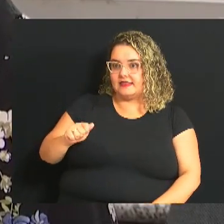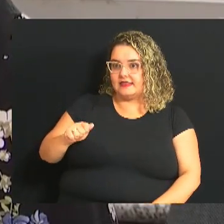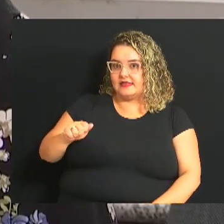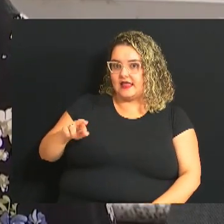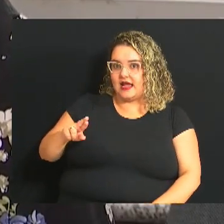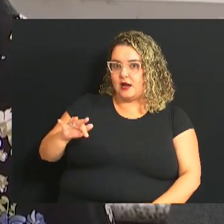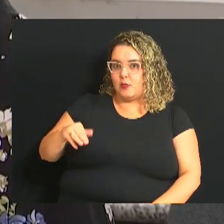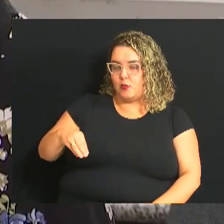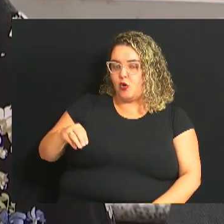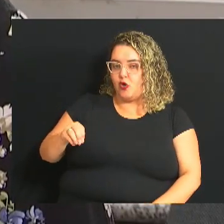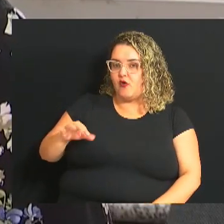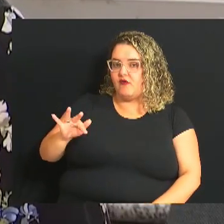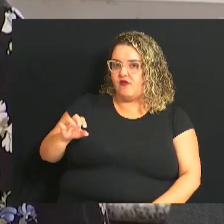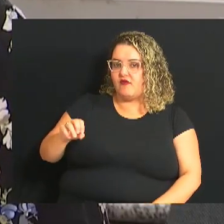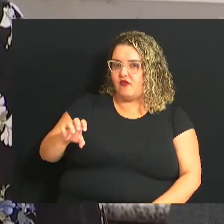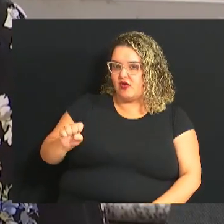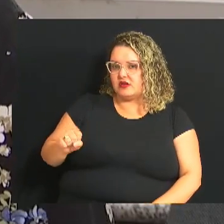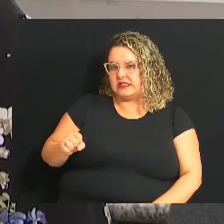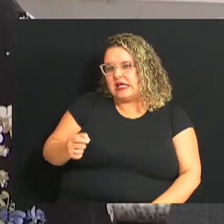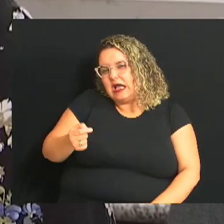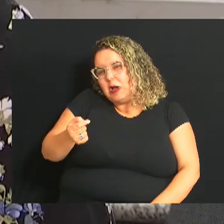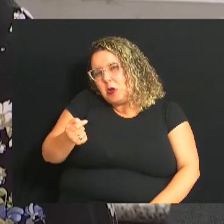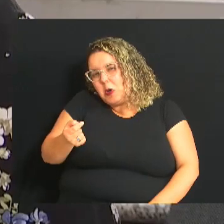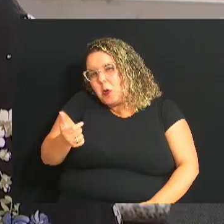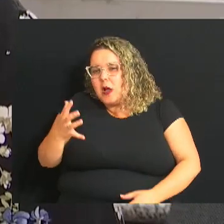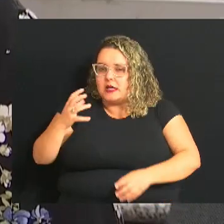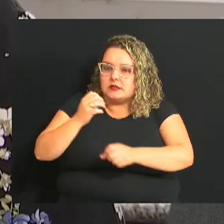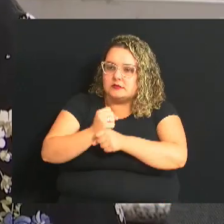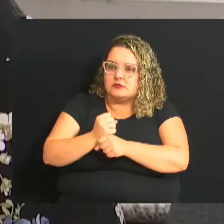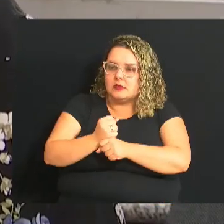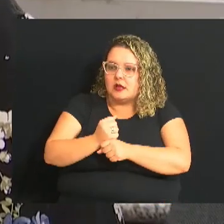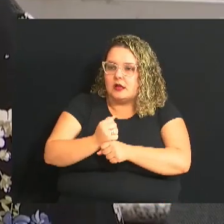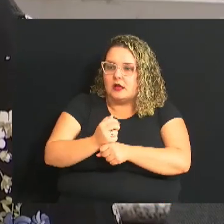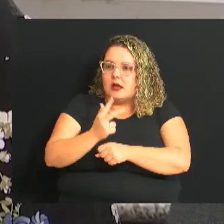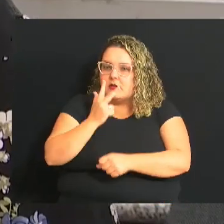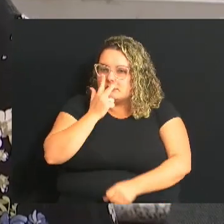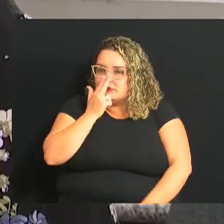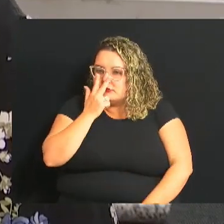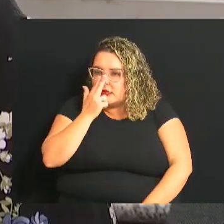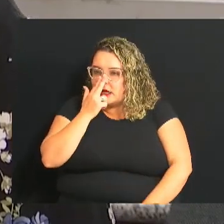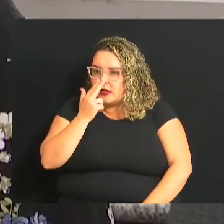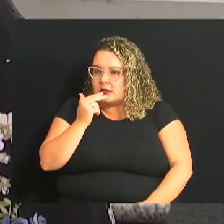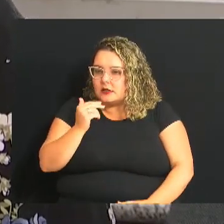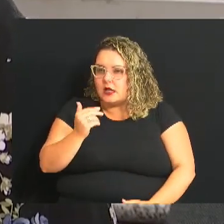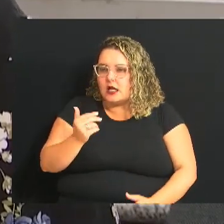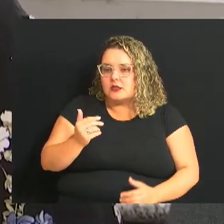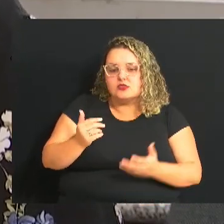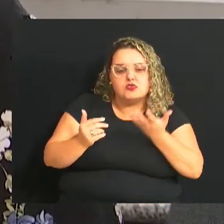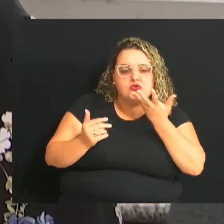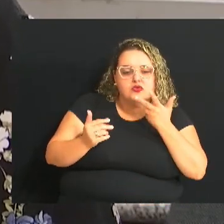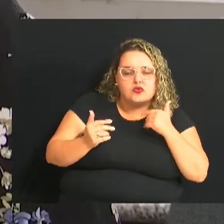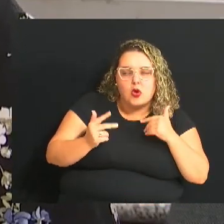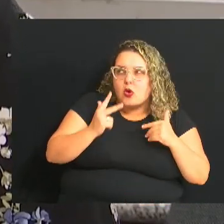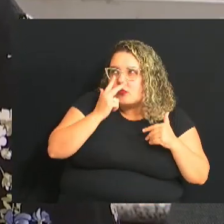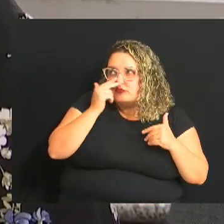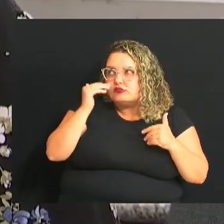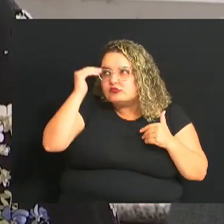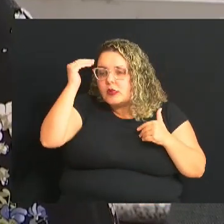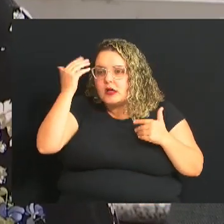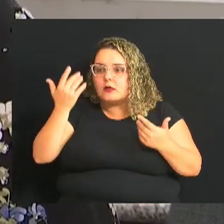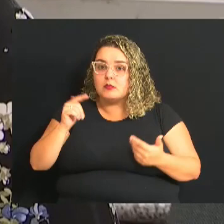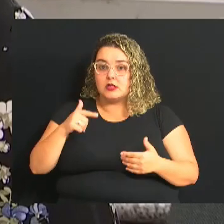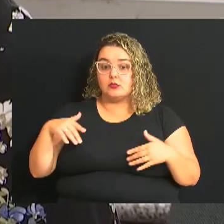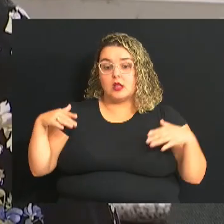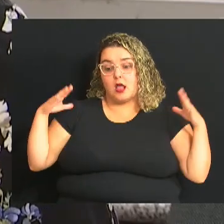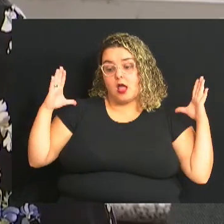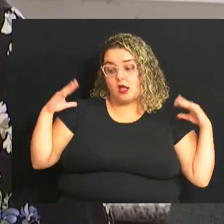tem uma fase juvenil que se assemelha muito já às características da fase adulta, só que não tem asa, né, que a gente chama de ninfa.